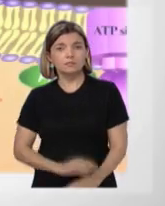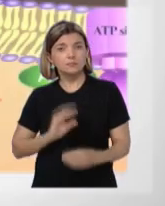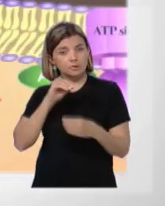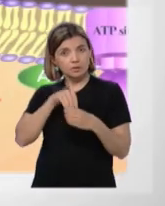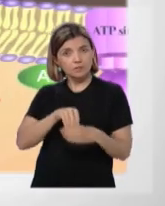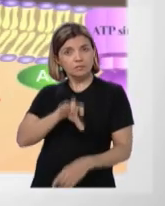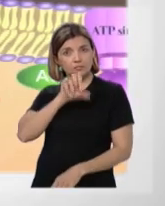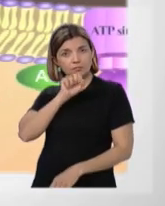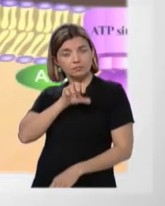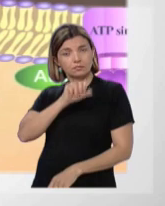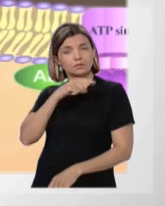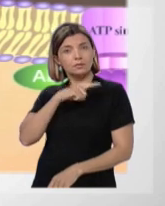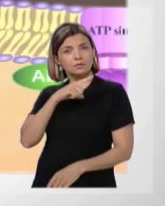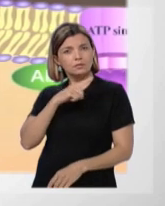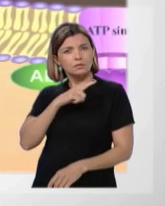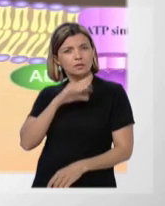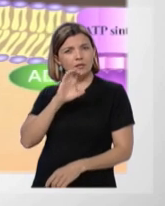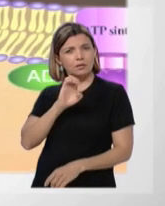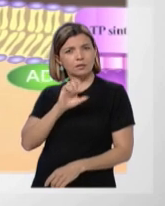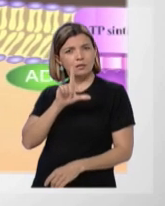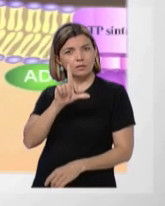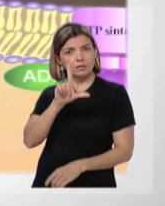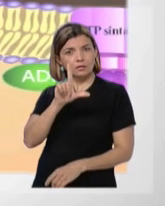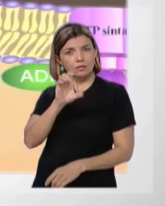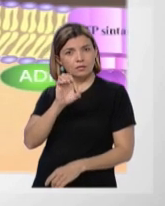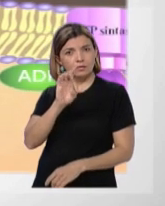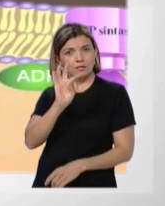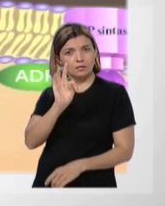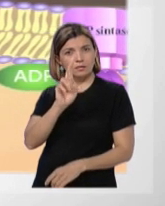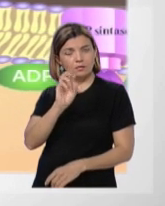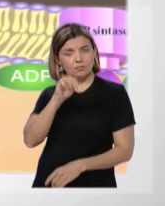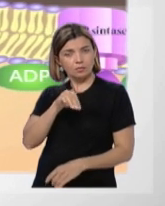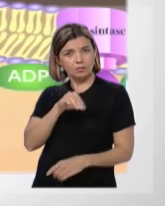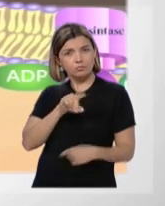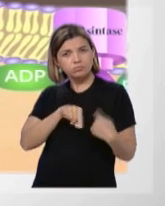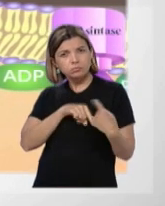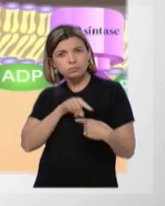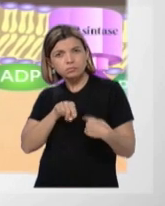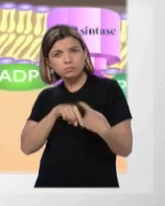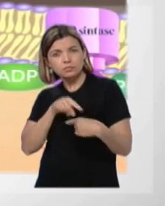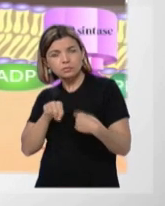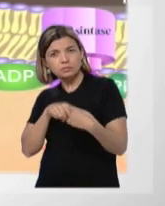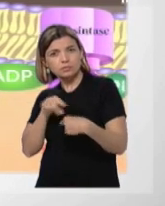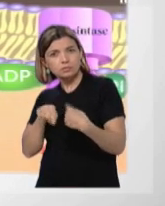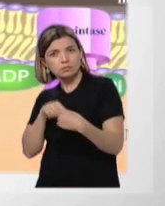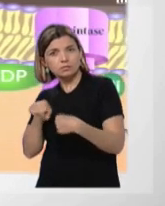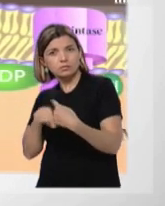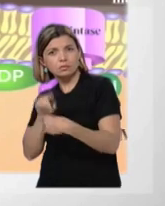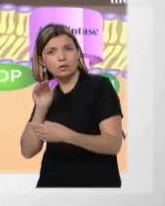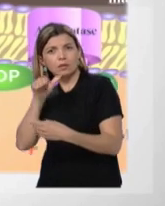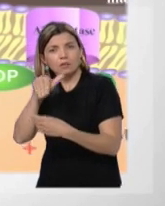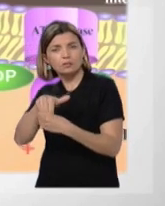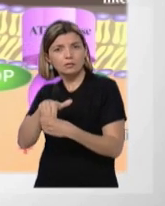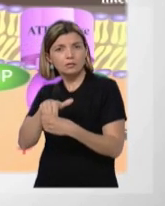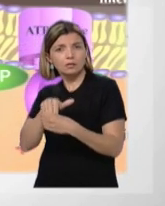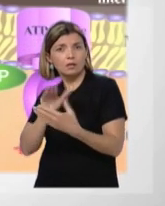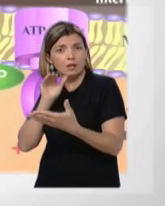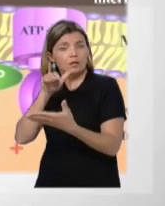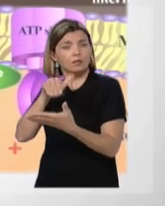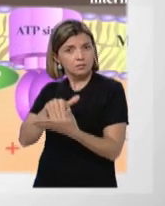Na cadeia respiratória, os elétrons resultantes da oxidação das moléculas orgânicas são transportados até